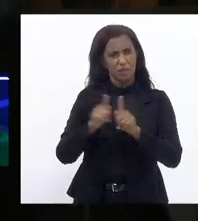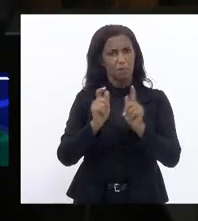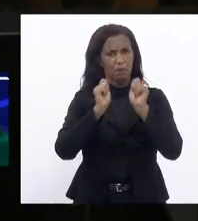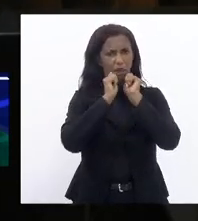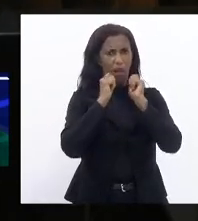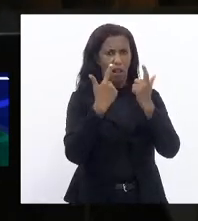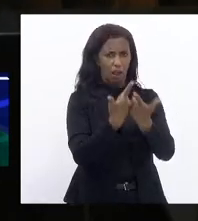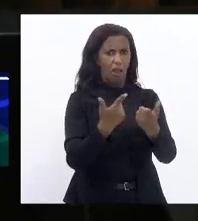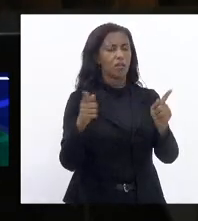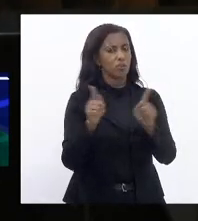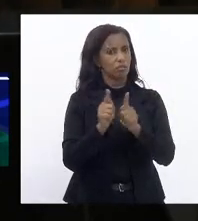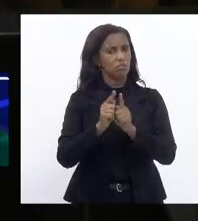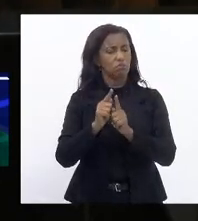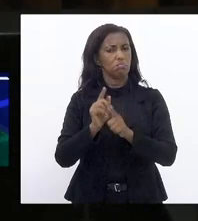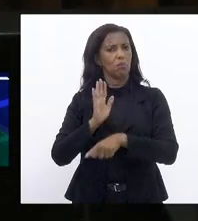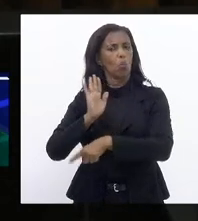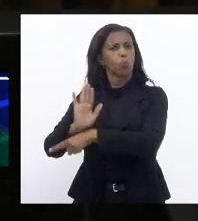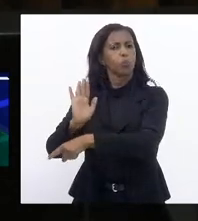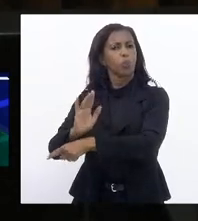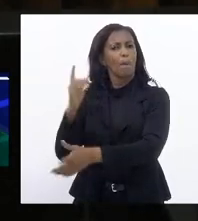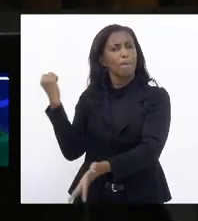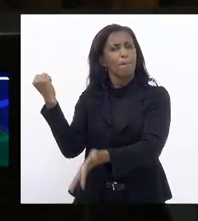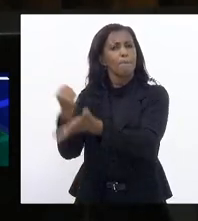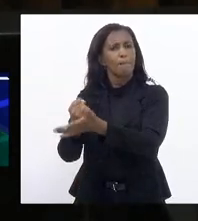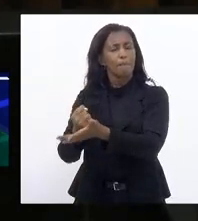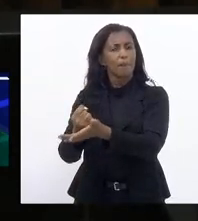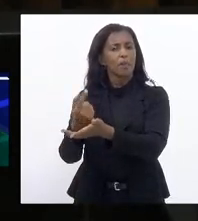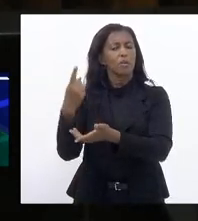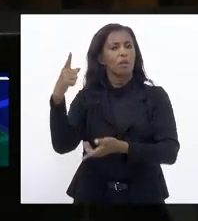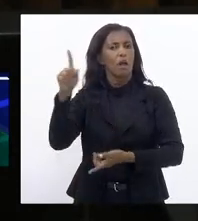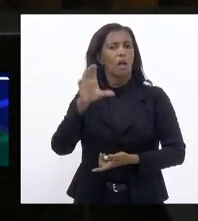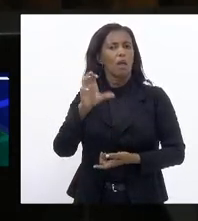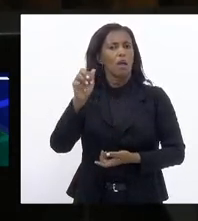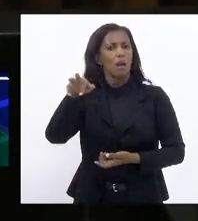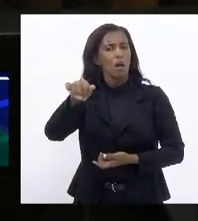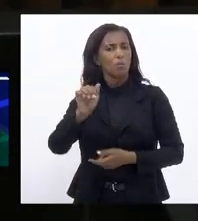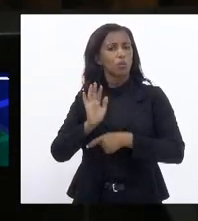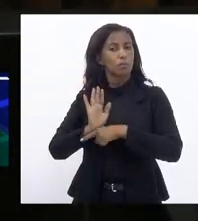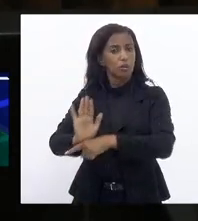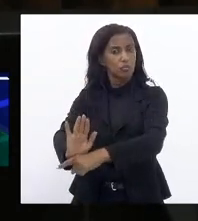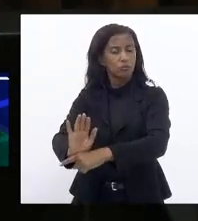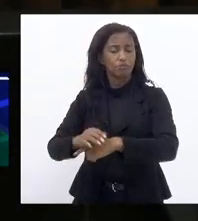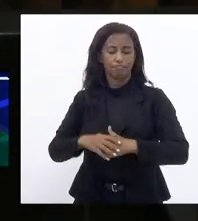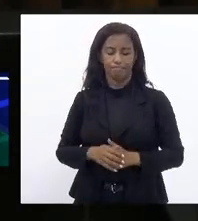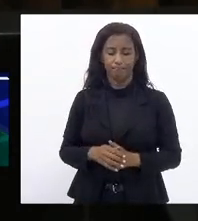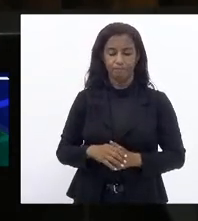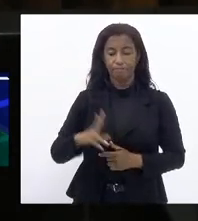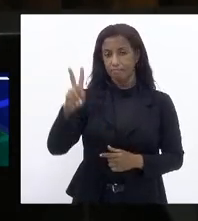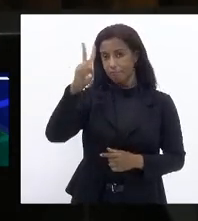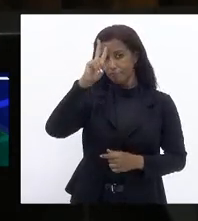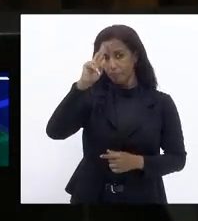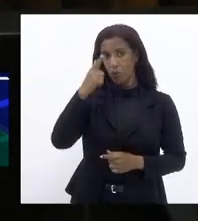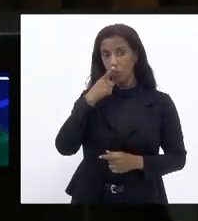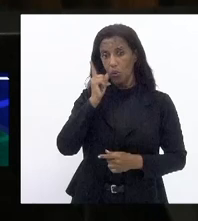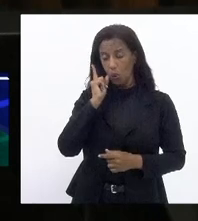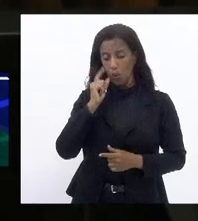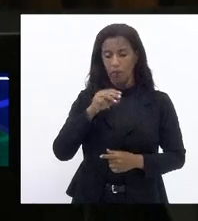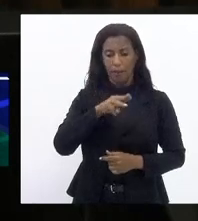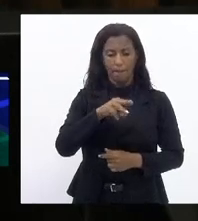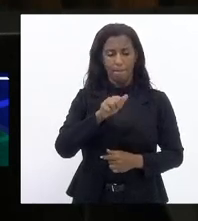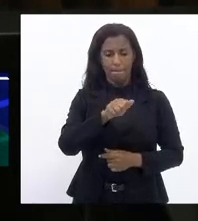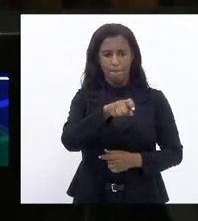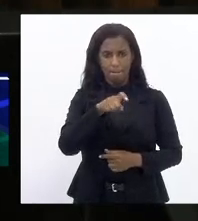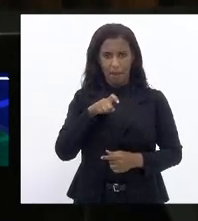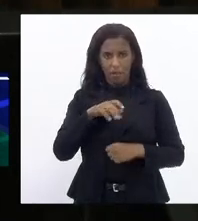para construir uma solução pactuada com o município de Campos, com o estado do Rio de Janeiro. Na segunda-feira, ontem, o Max